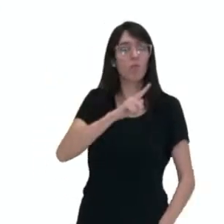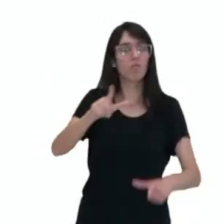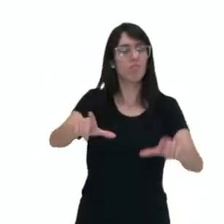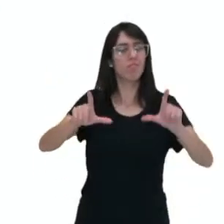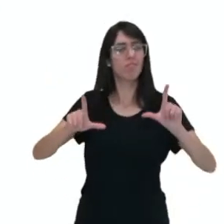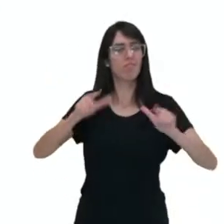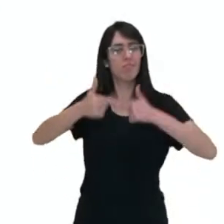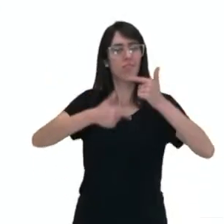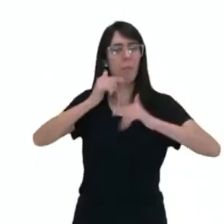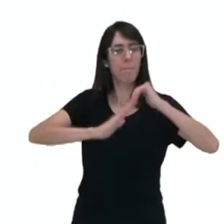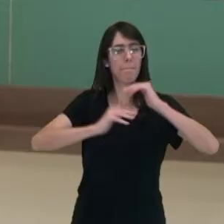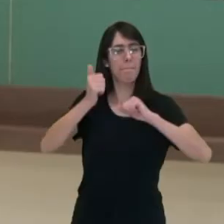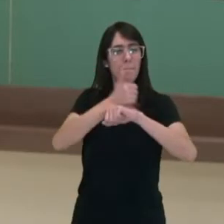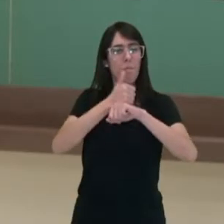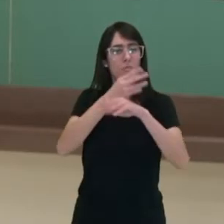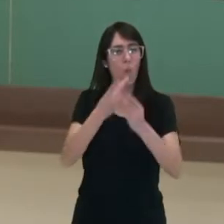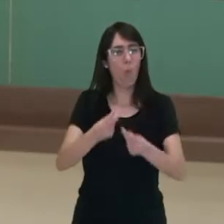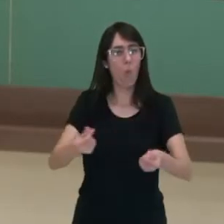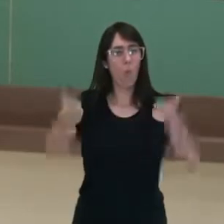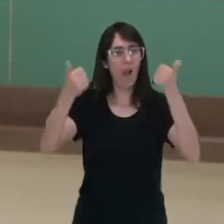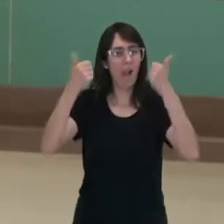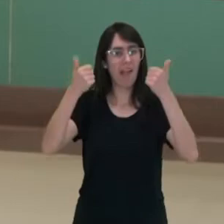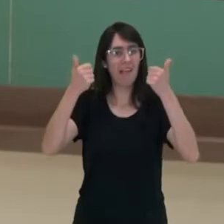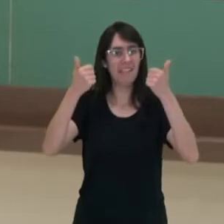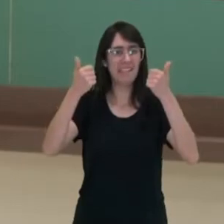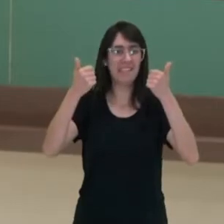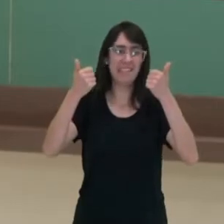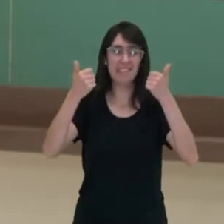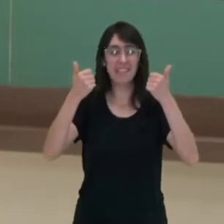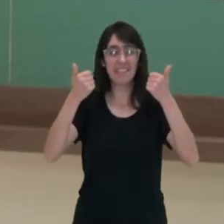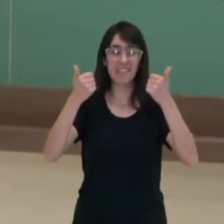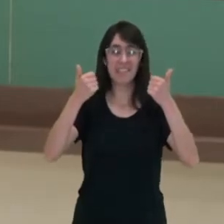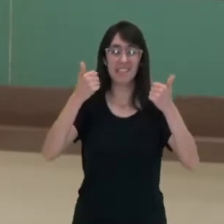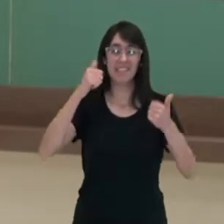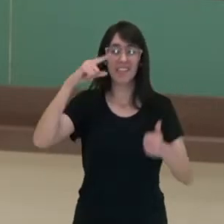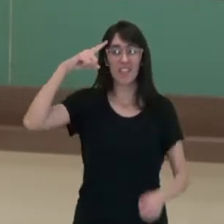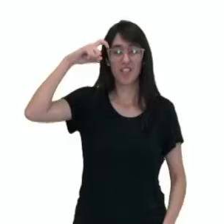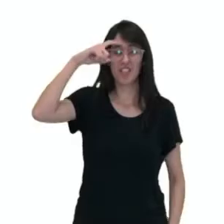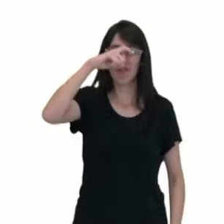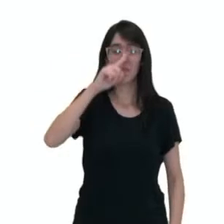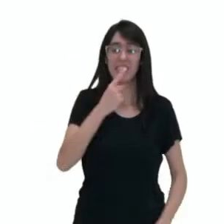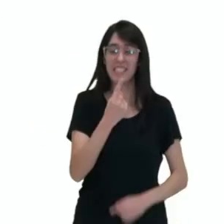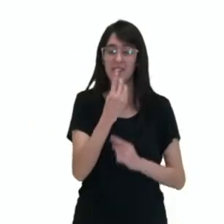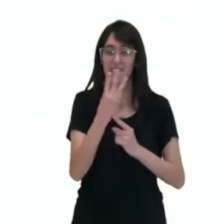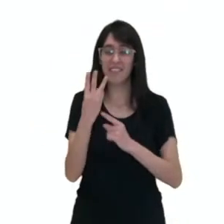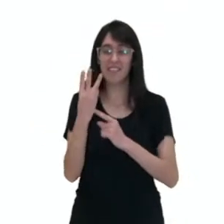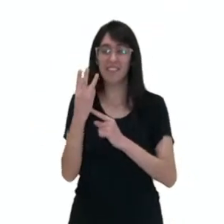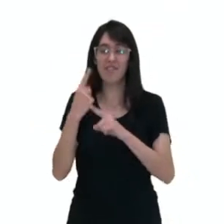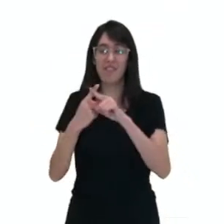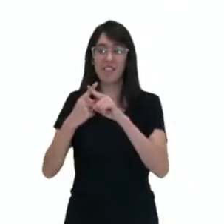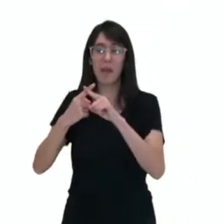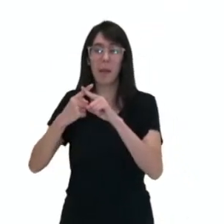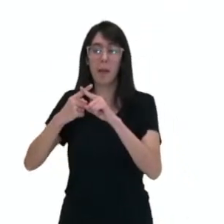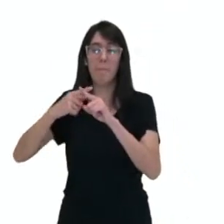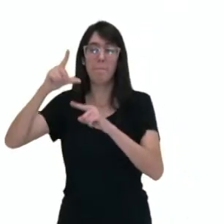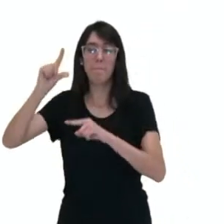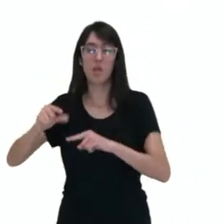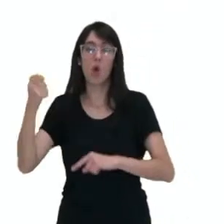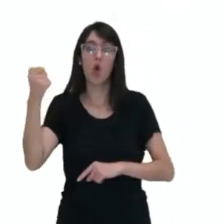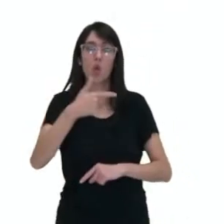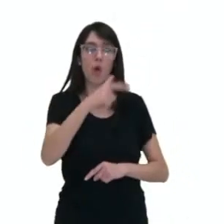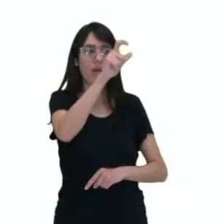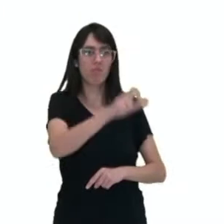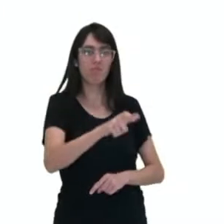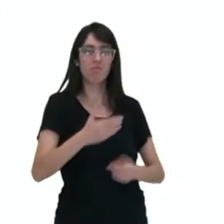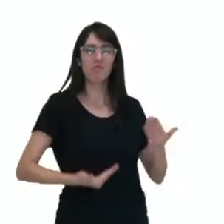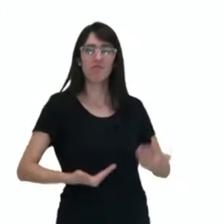um profissional qualificado é 133 vezes menor que o filho de um trabalhador qualificado seguir os